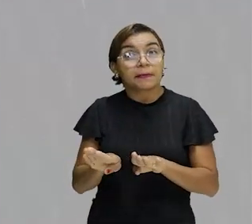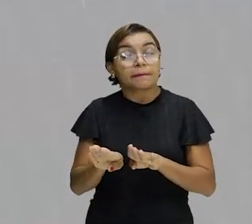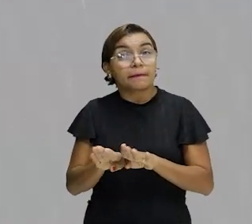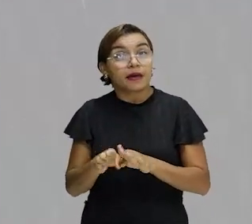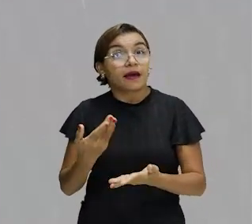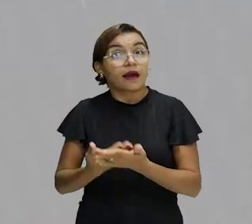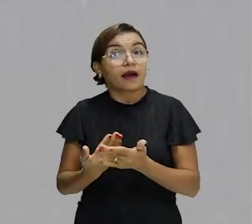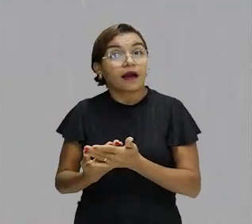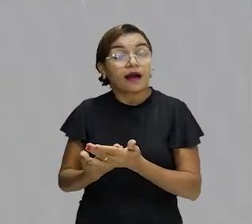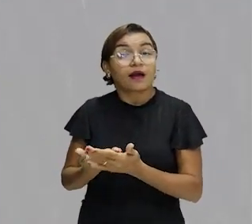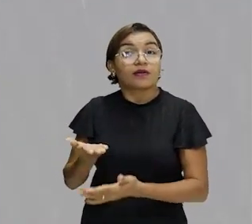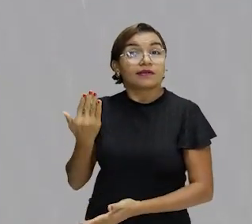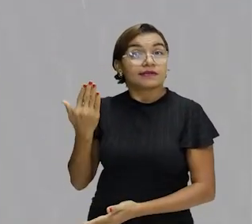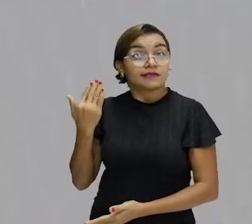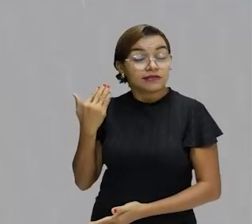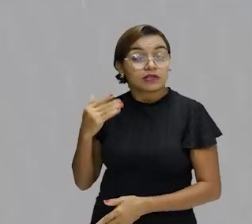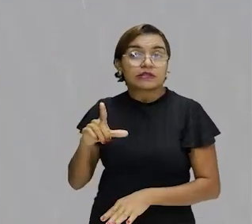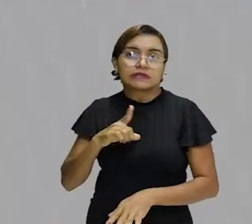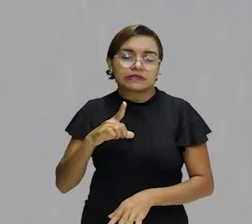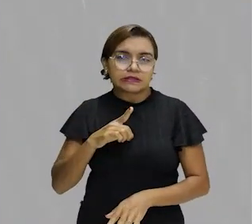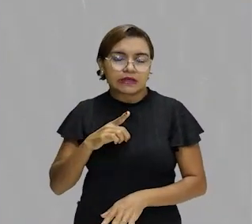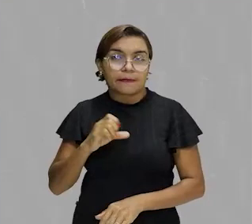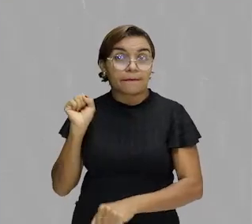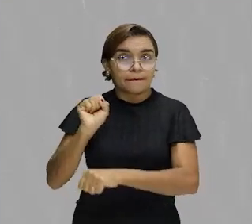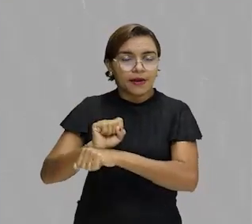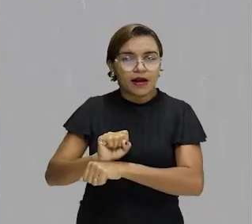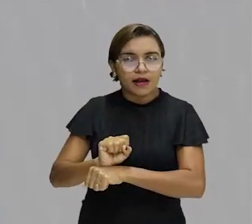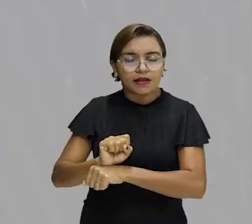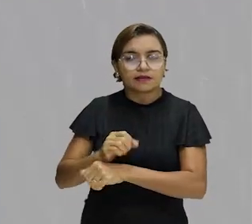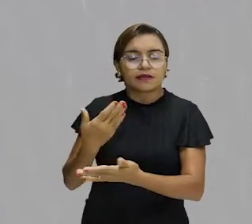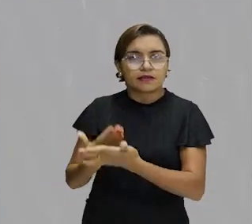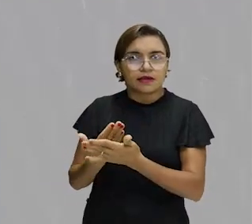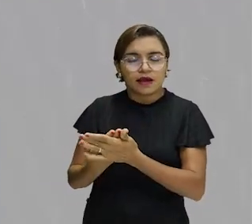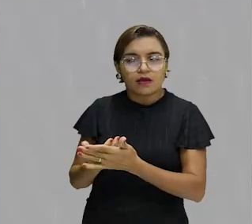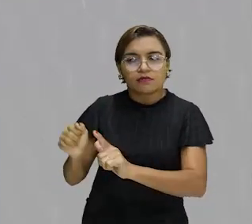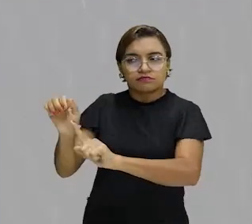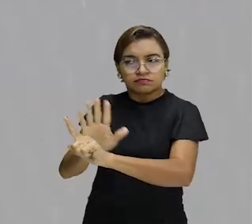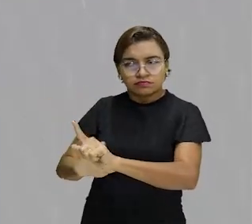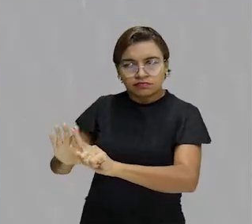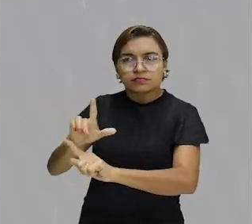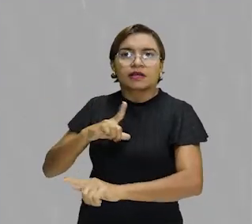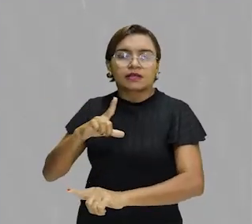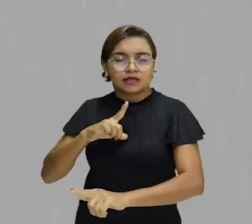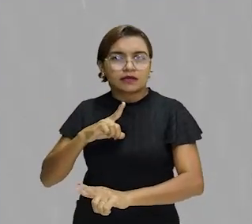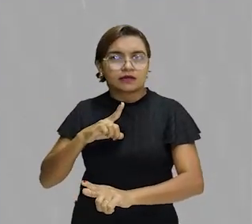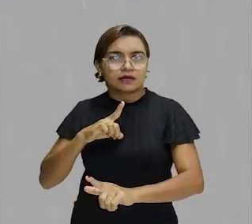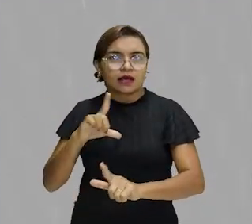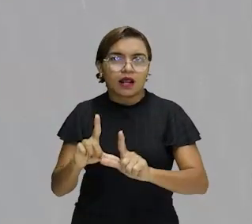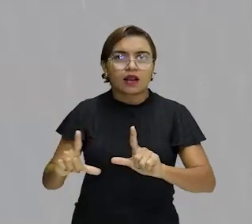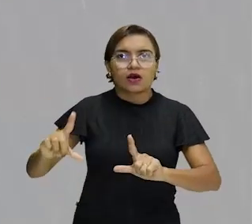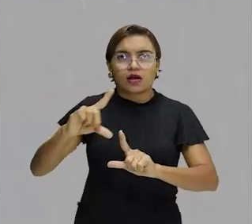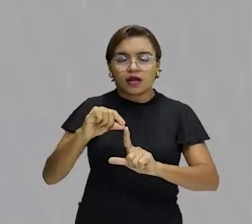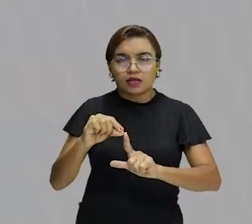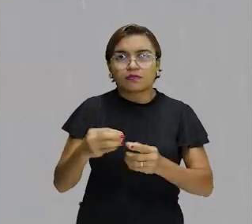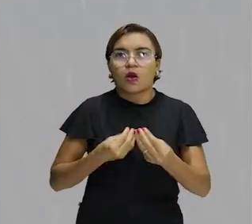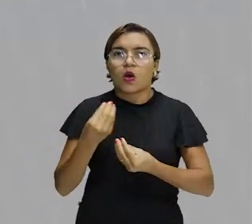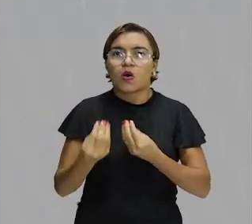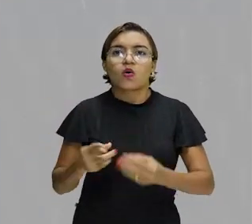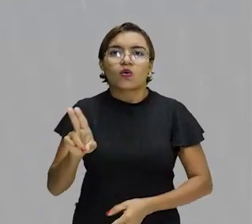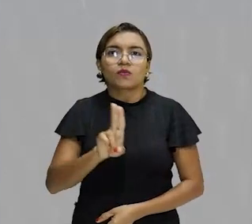tá? Então, tudo isso está seguindo uma sequência com um objetivo. Qual é o objetivo? Quando nós estivermos